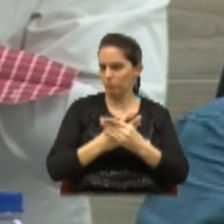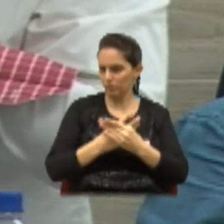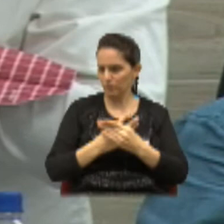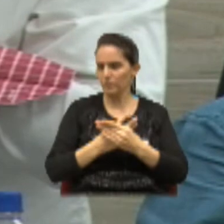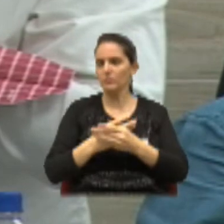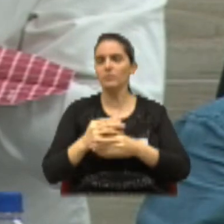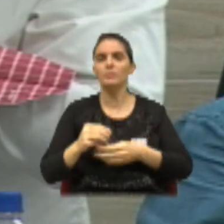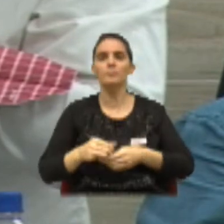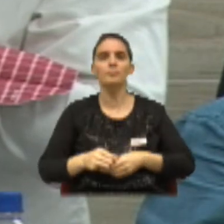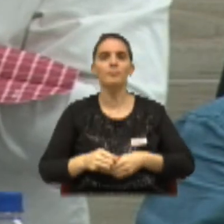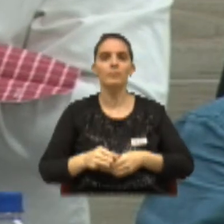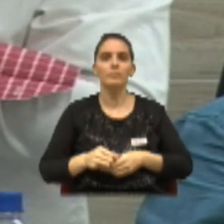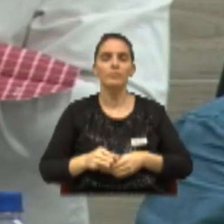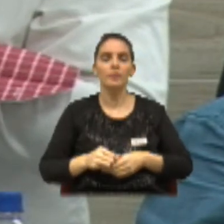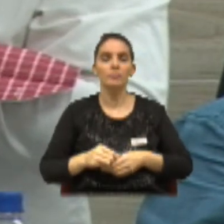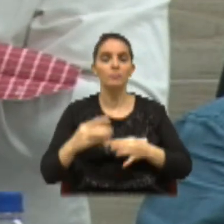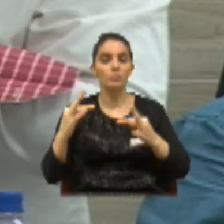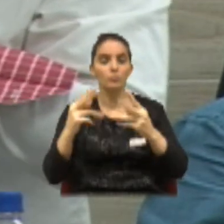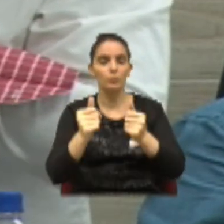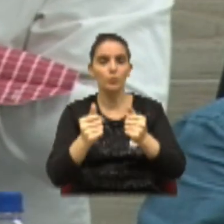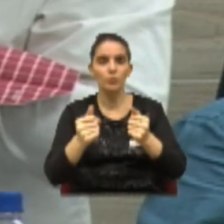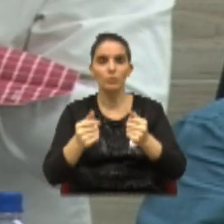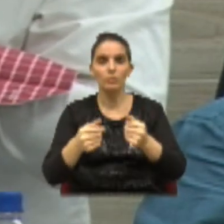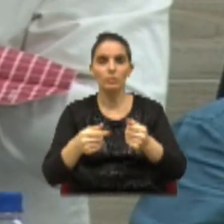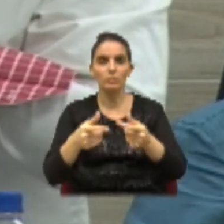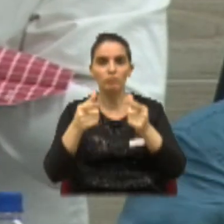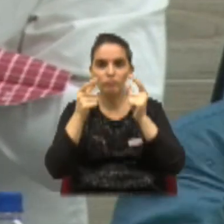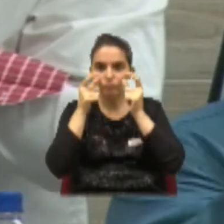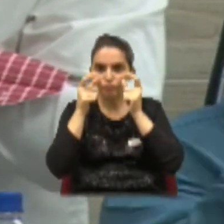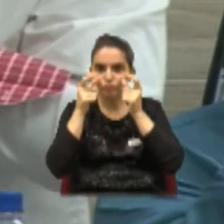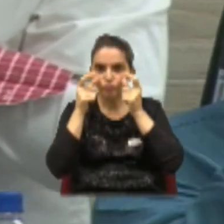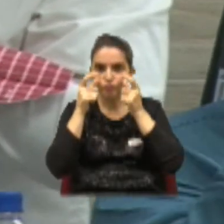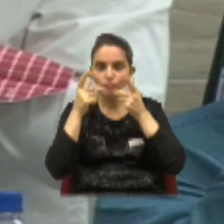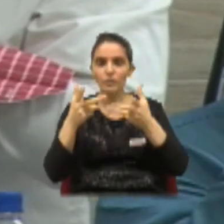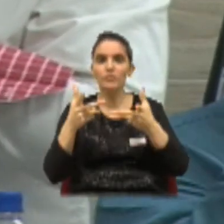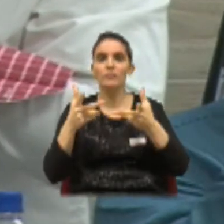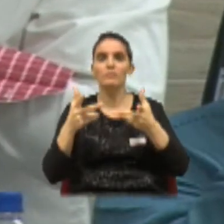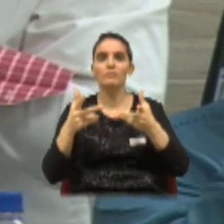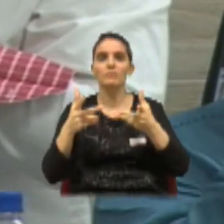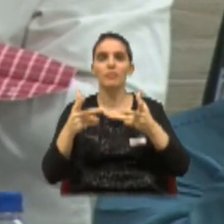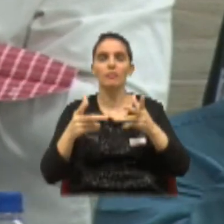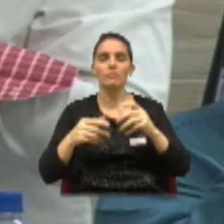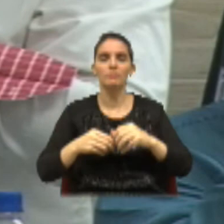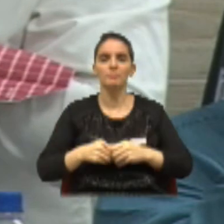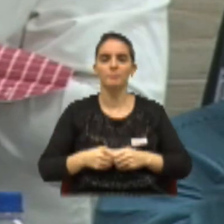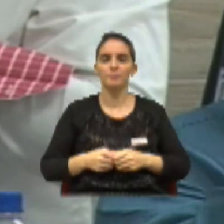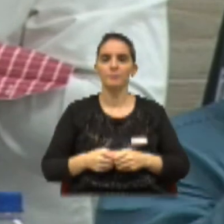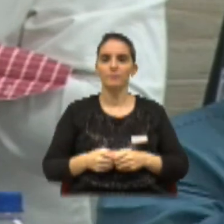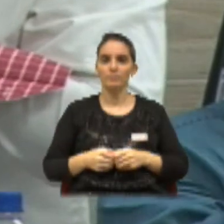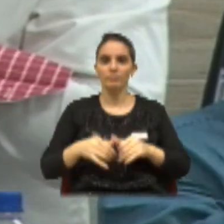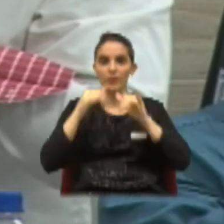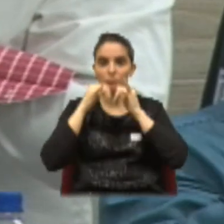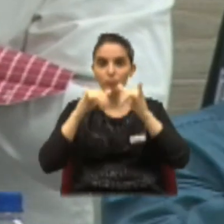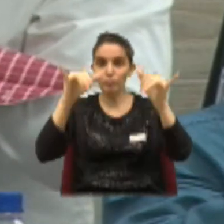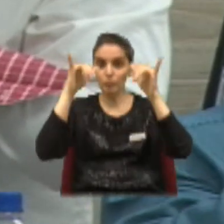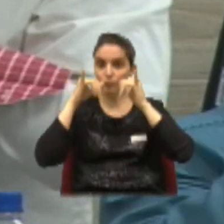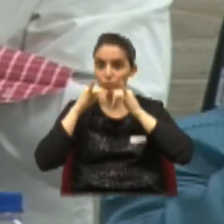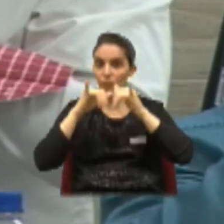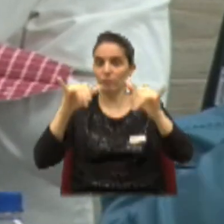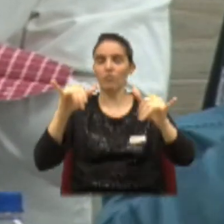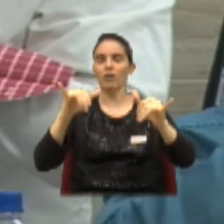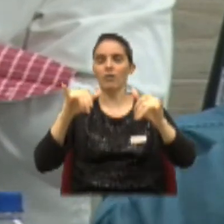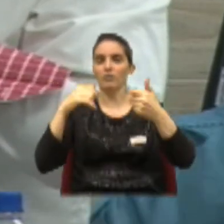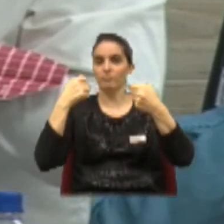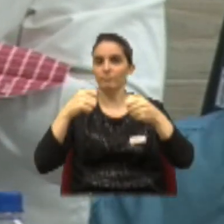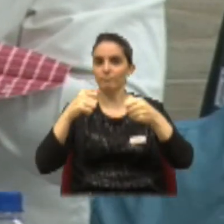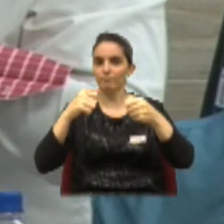Povo, da gente chamar a atenção, colocar isso na mídia, fazer as pessoas tomarem consciência e automaticamente fazer a